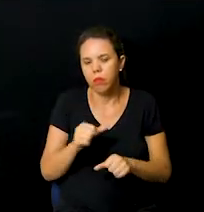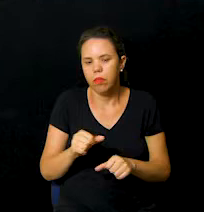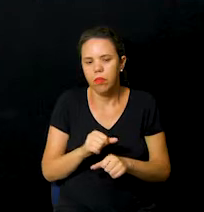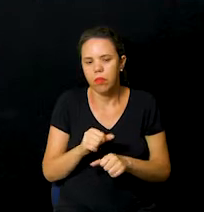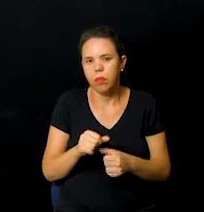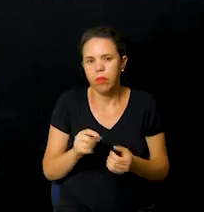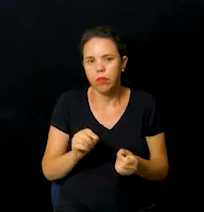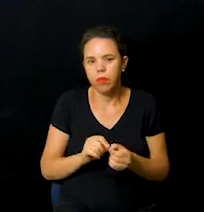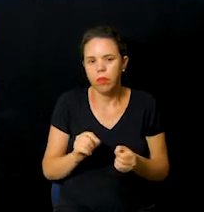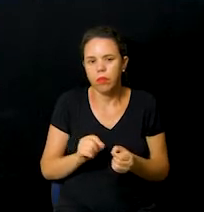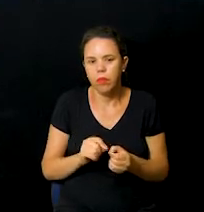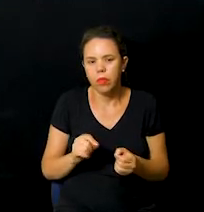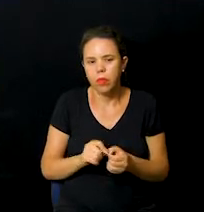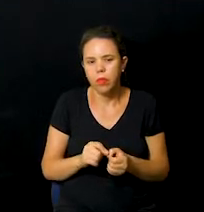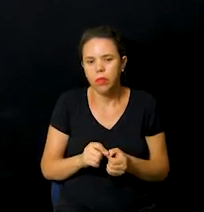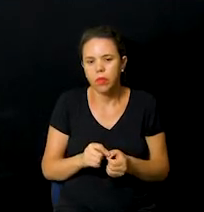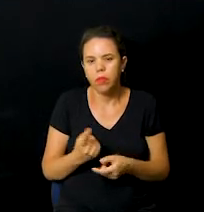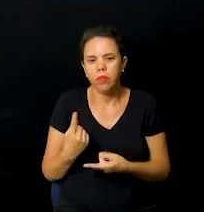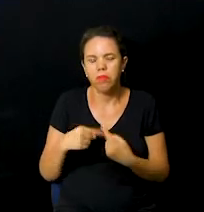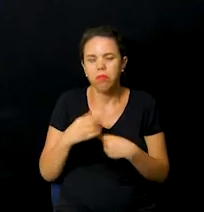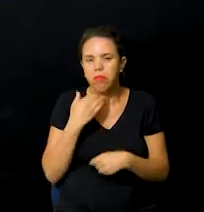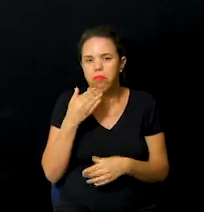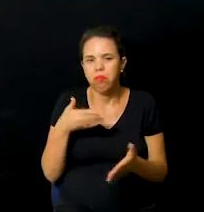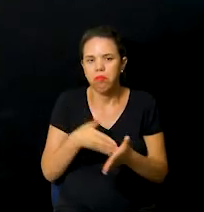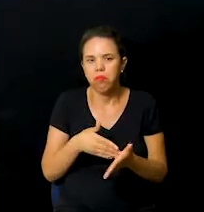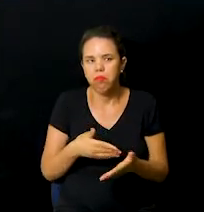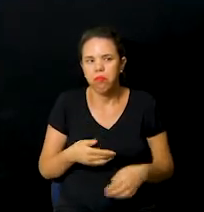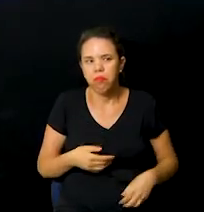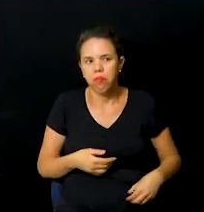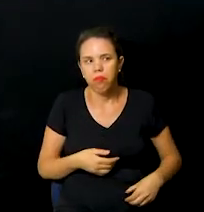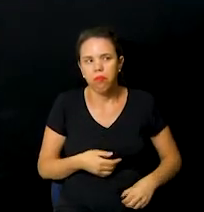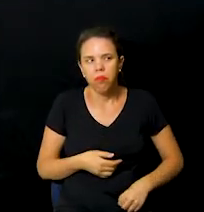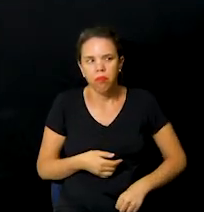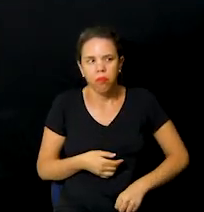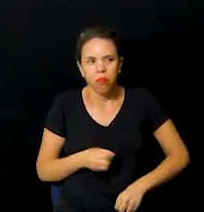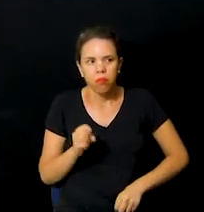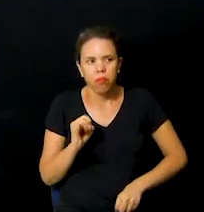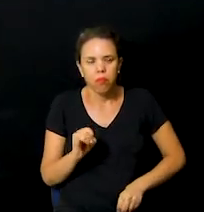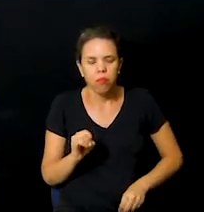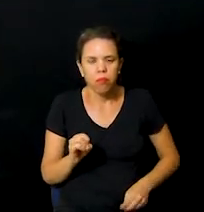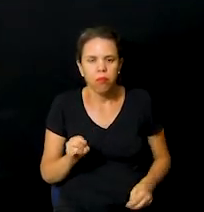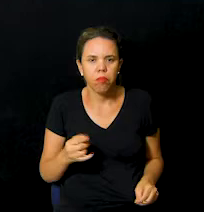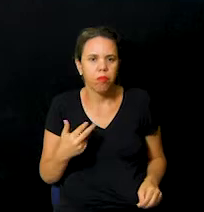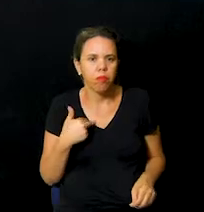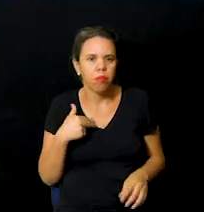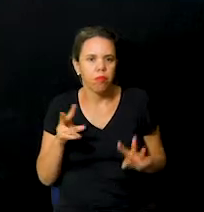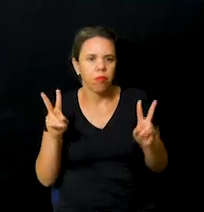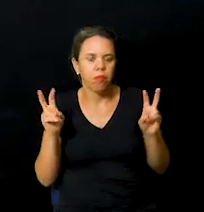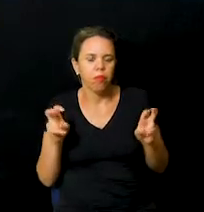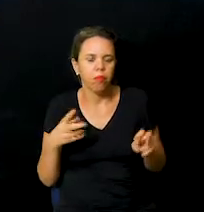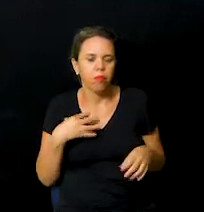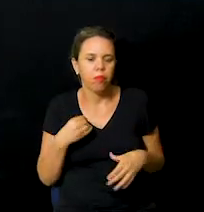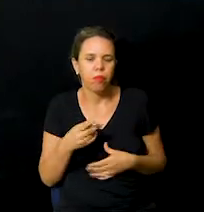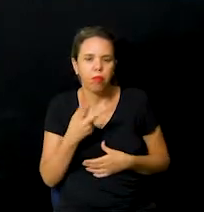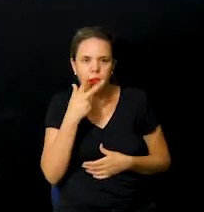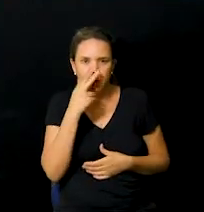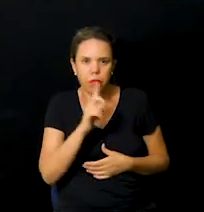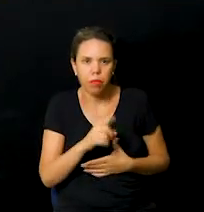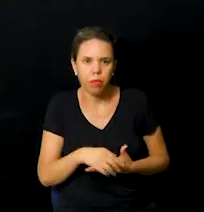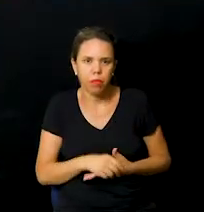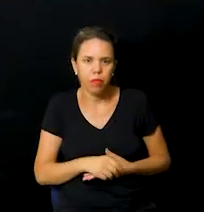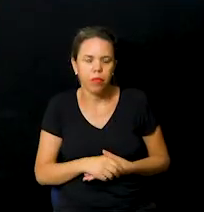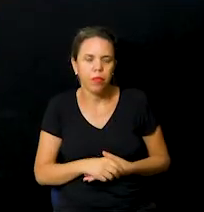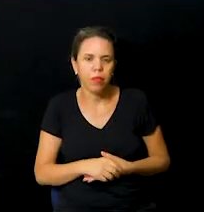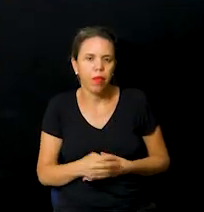não transborda, né? Ou seja, a gente passa a não prosperar, que é o que eu acredito. Porém, a gente não pode tratar como